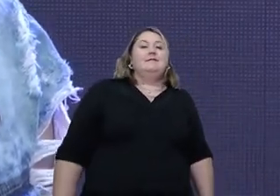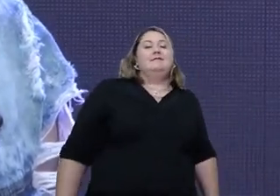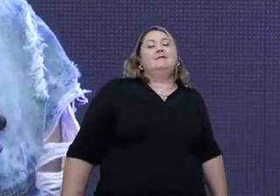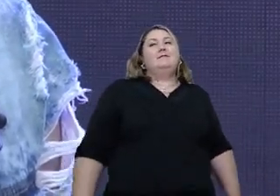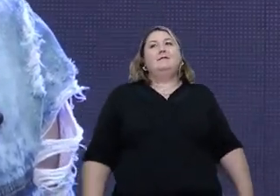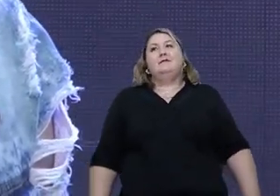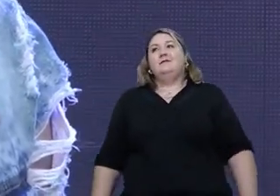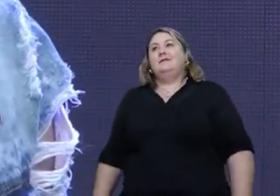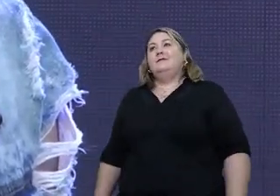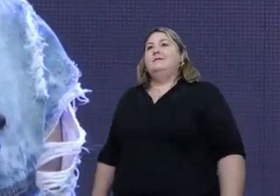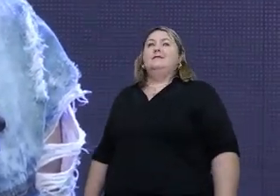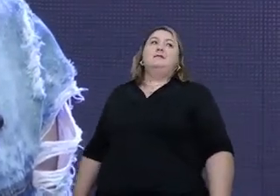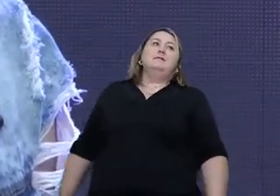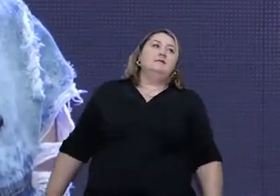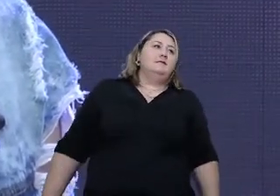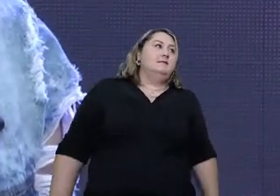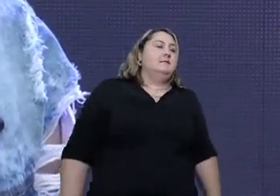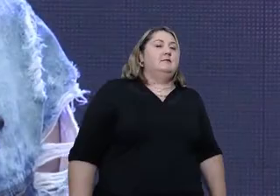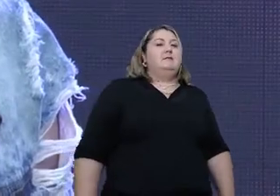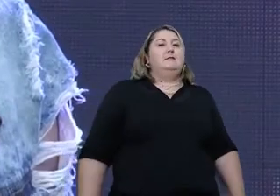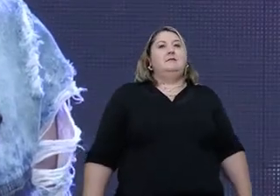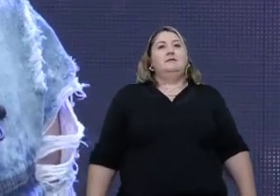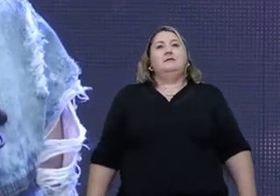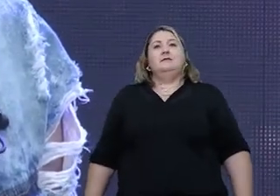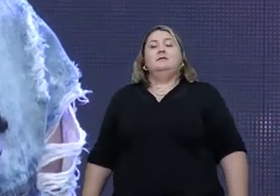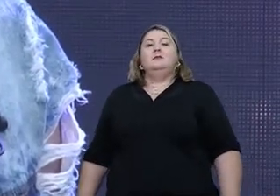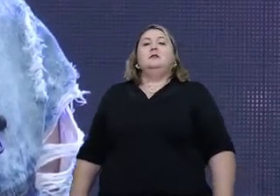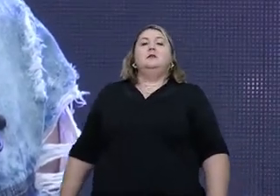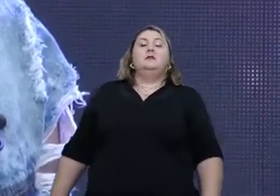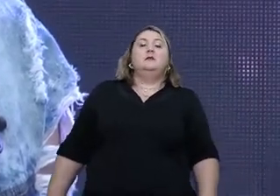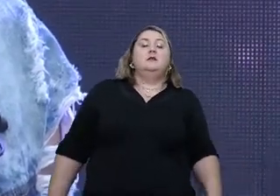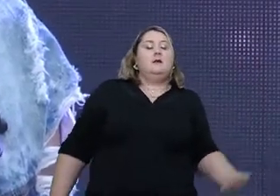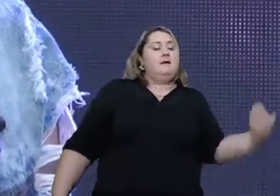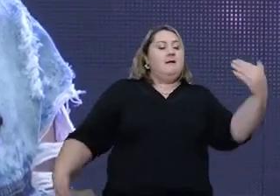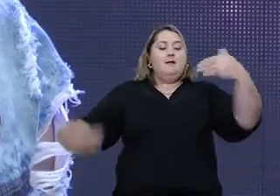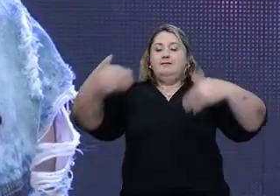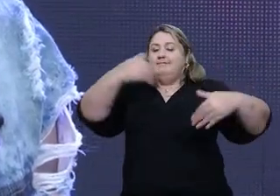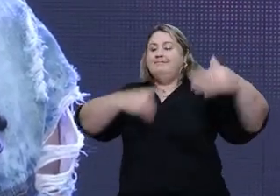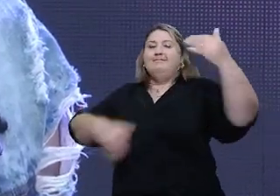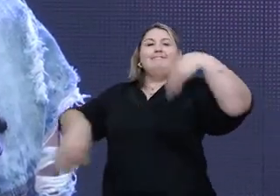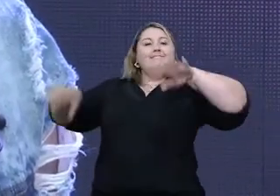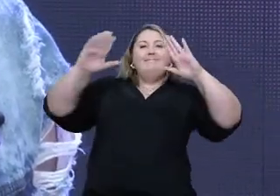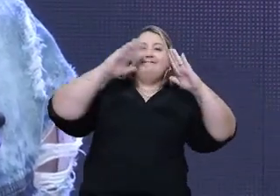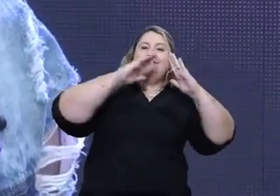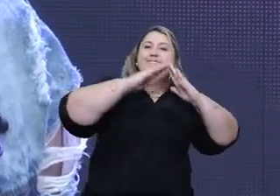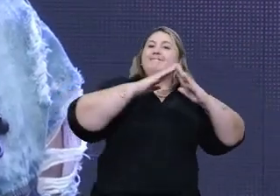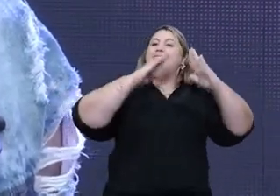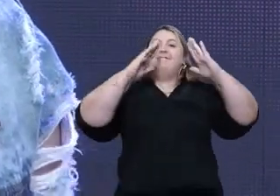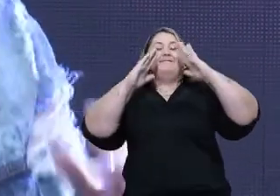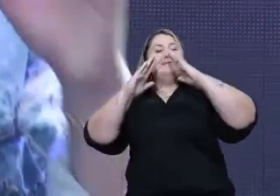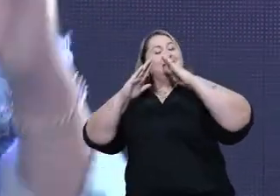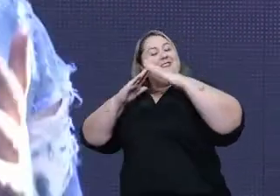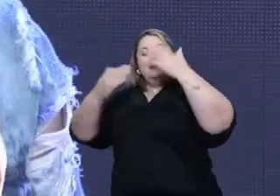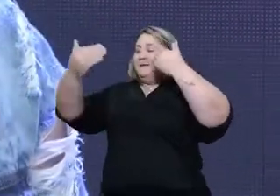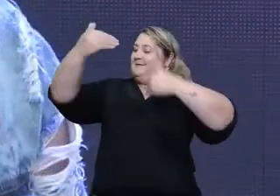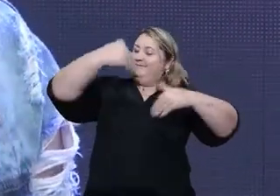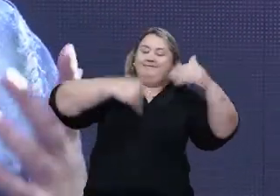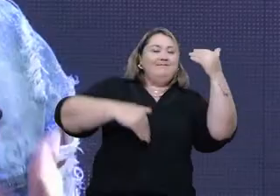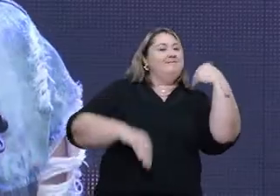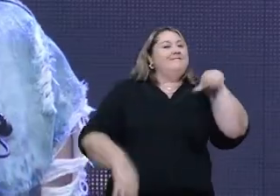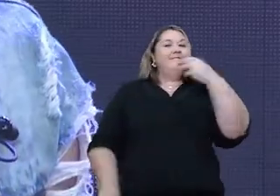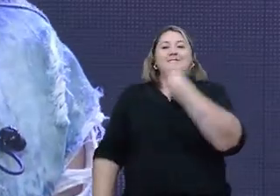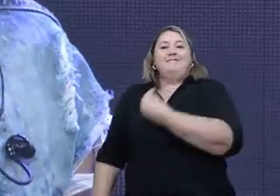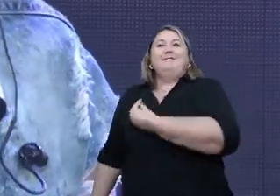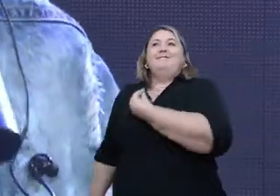seguir. Oh, oh, oh, oh. Entra na minha casa. Entra